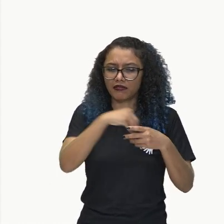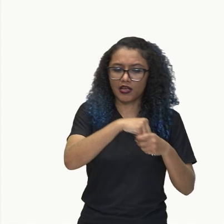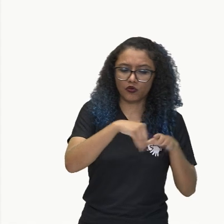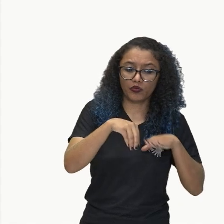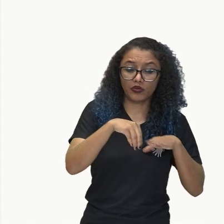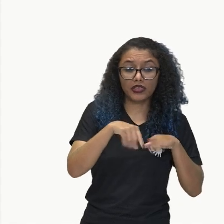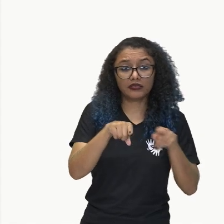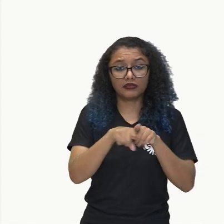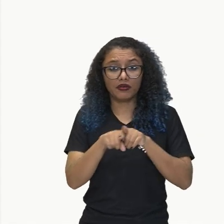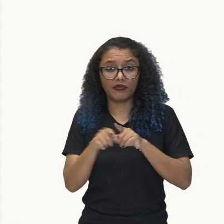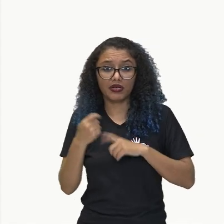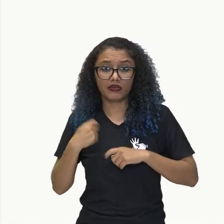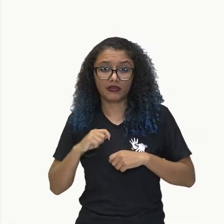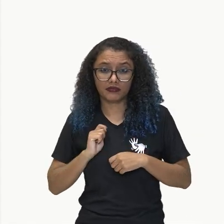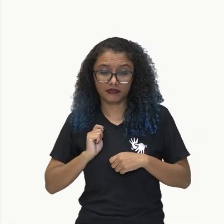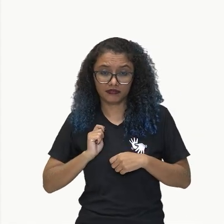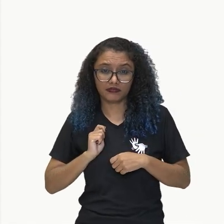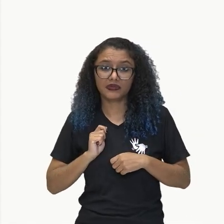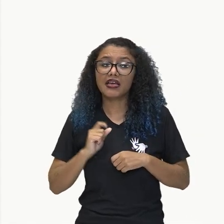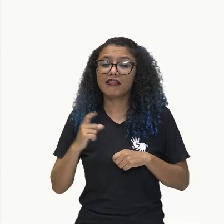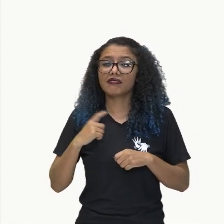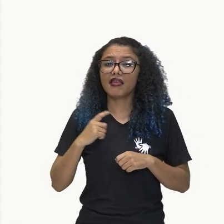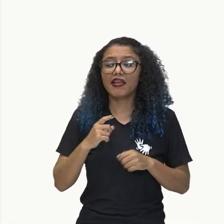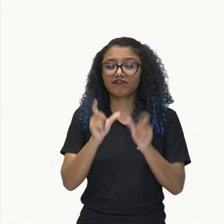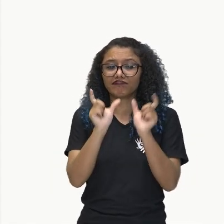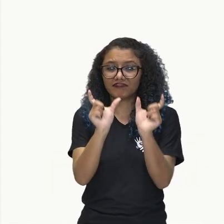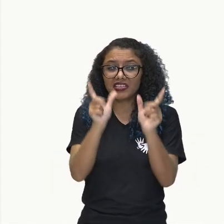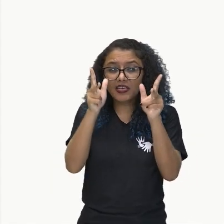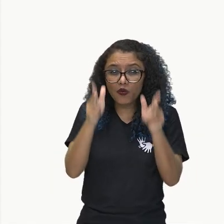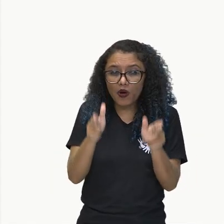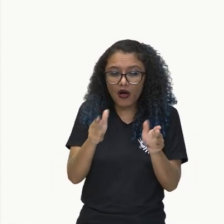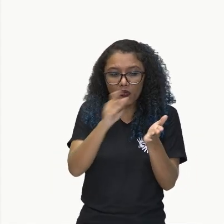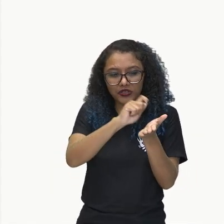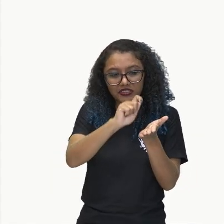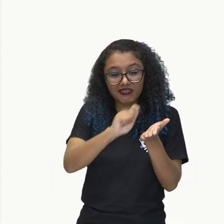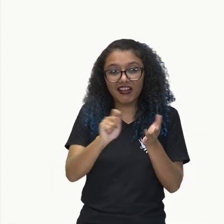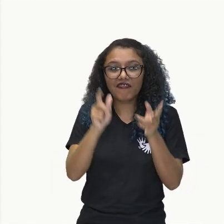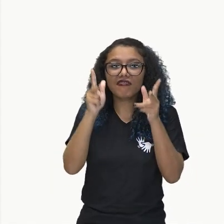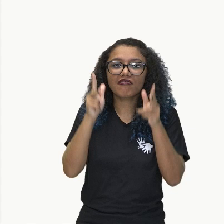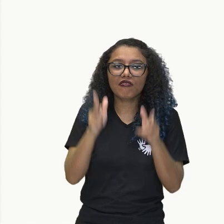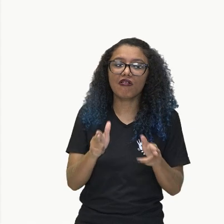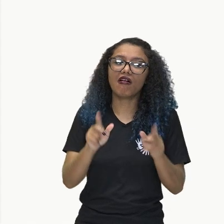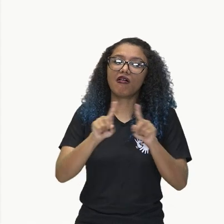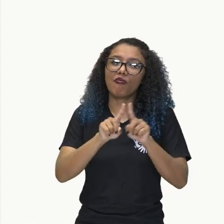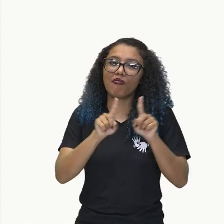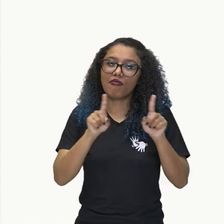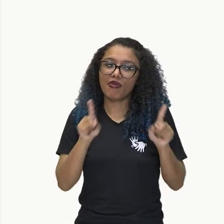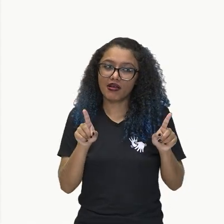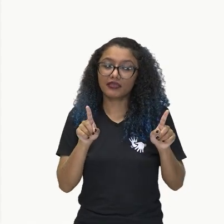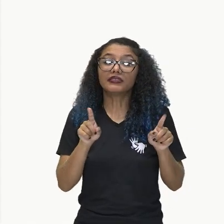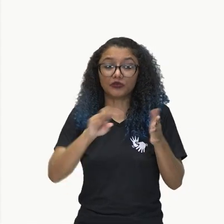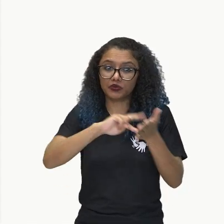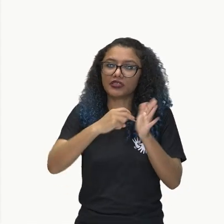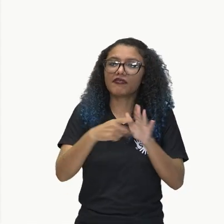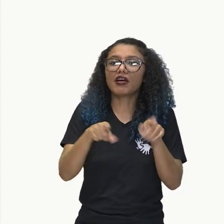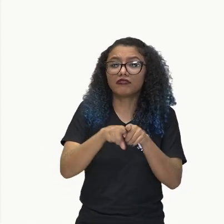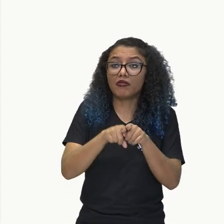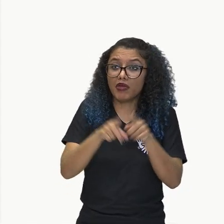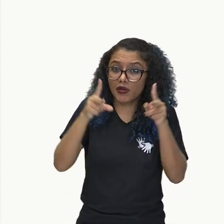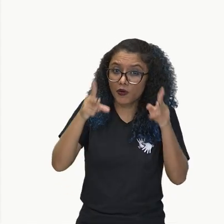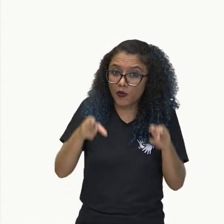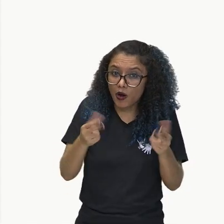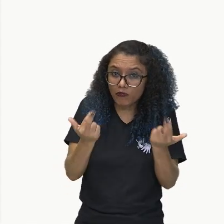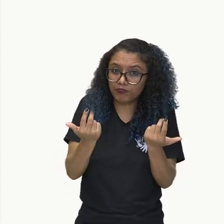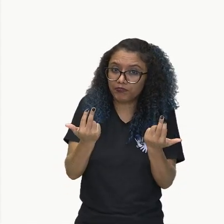possuem exatamente a mesma grafia, ou seja, a mesma escrita. E elas também possuem o mesmo significado,